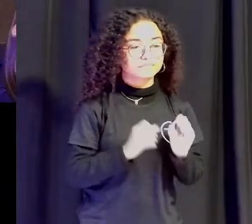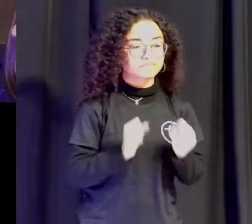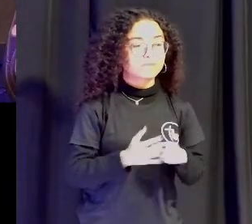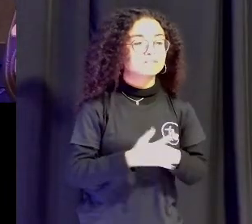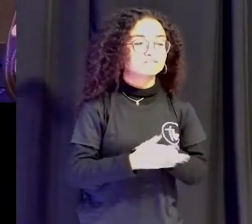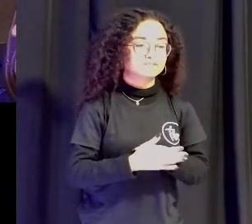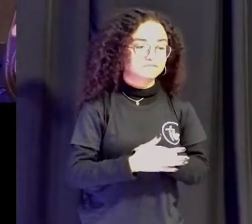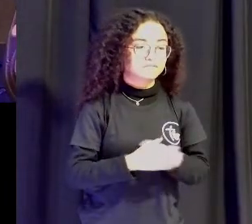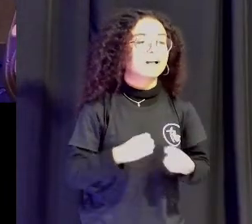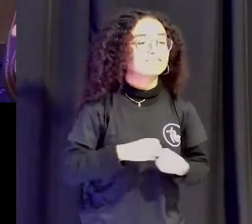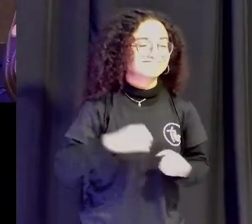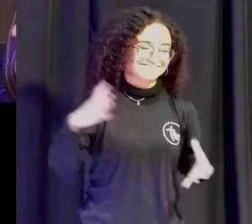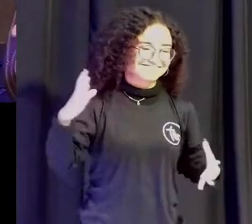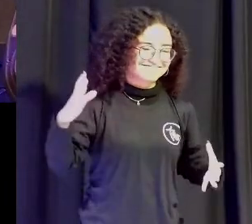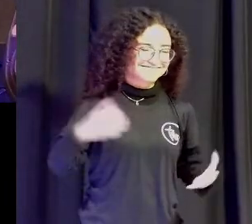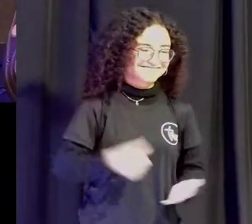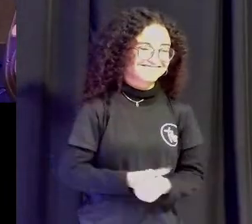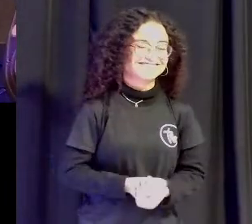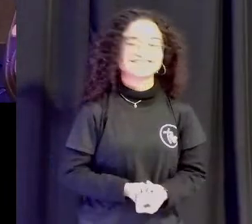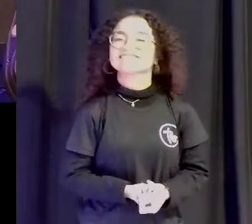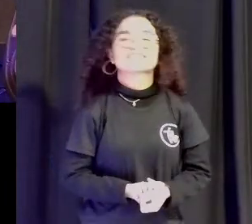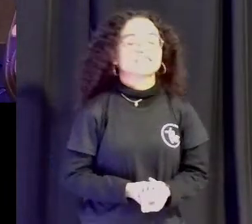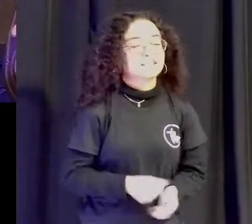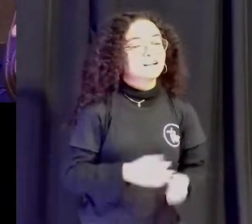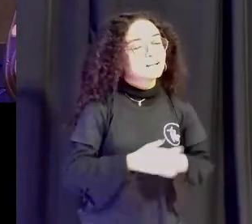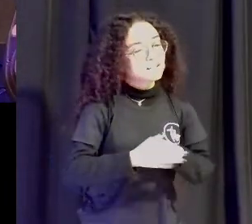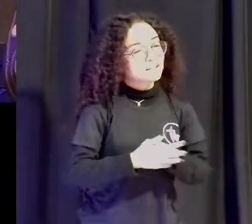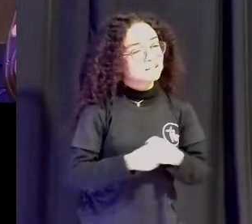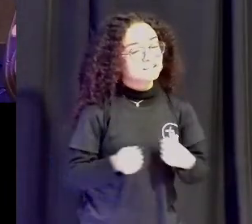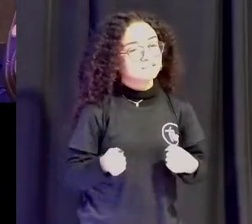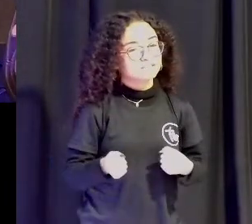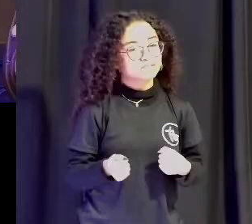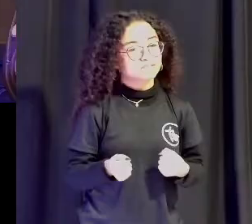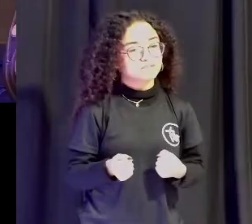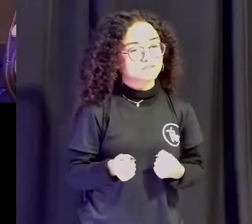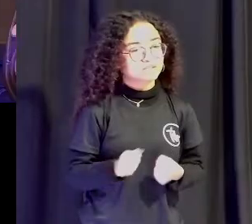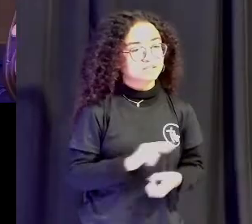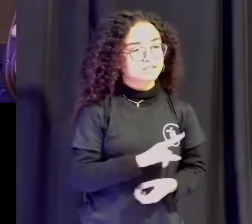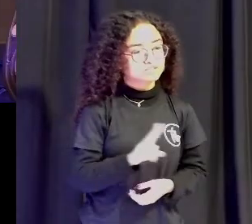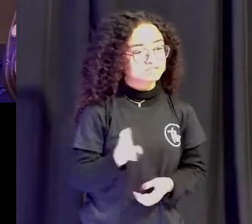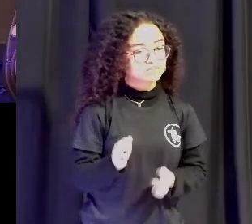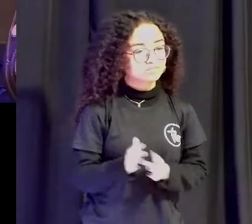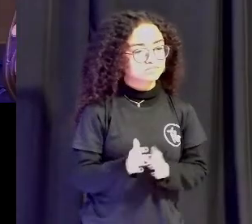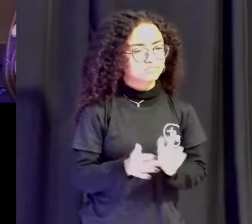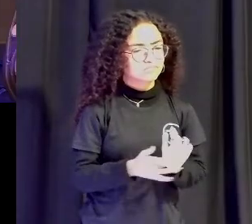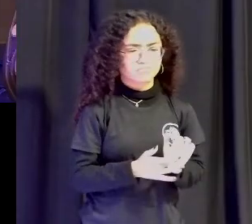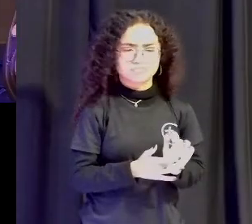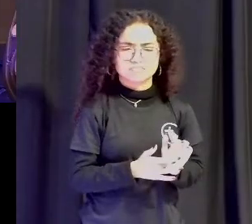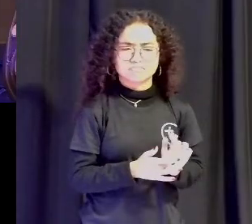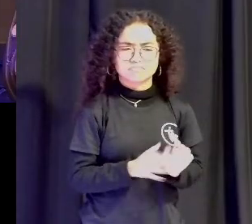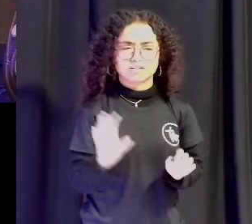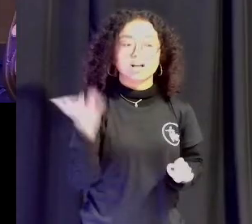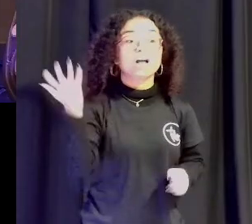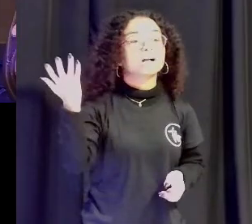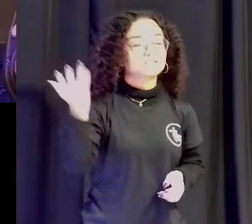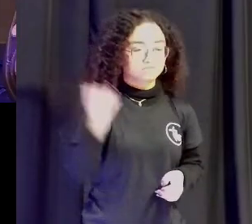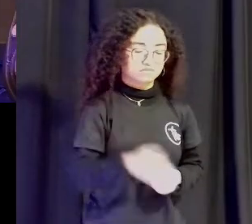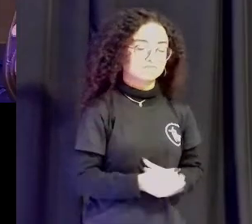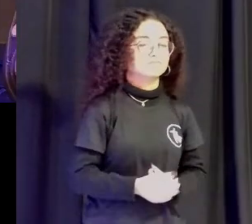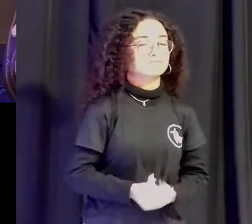foi o nosso Jesus. A cura se deu em nome de Jesus.